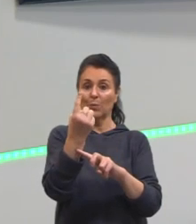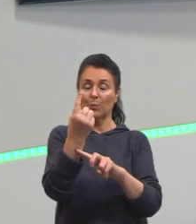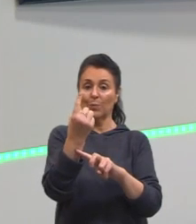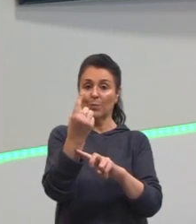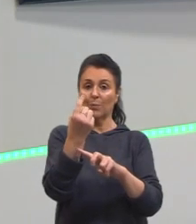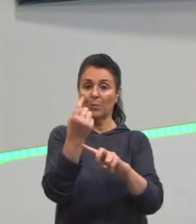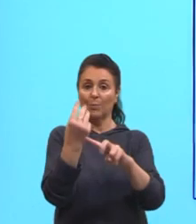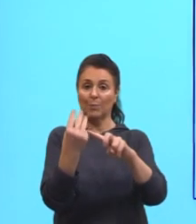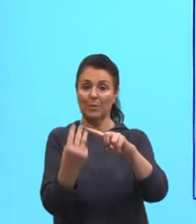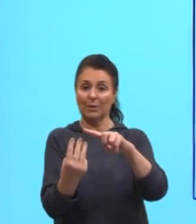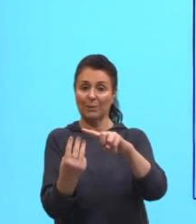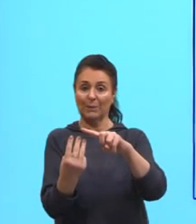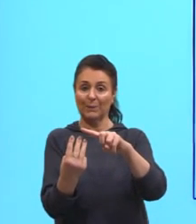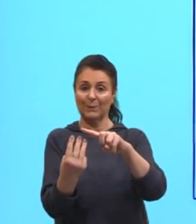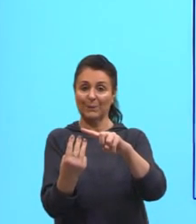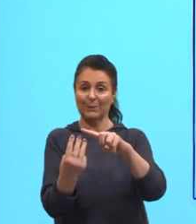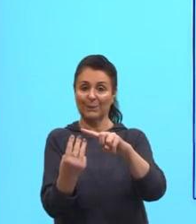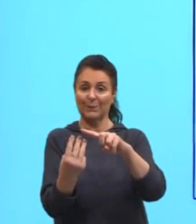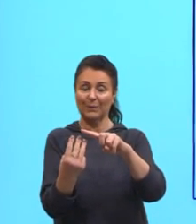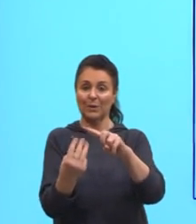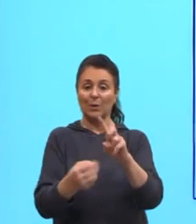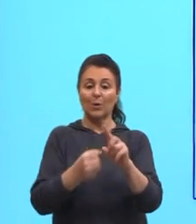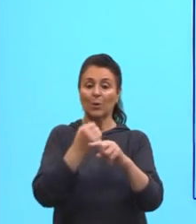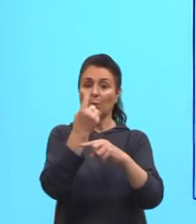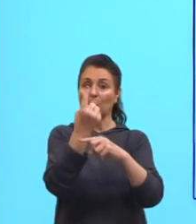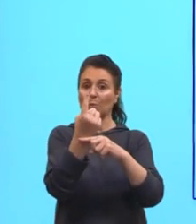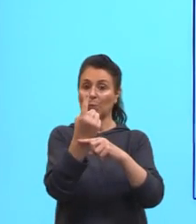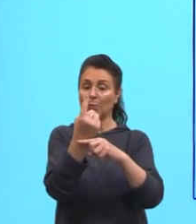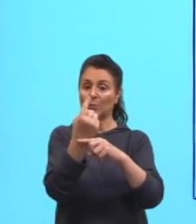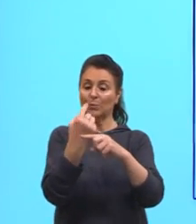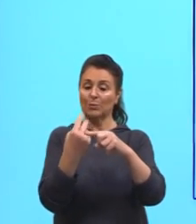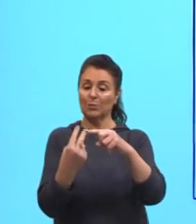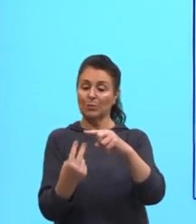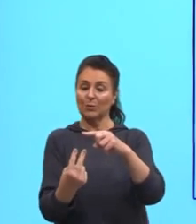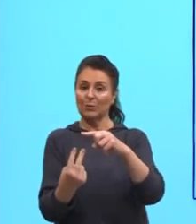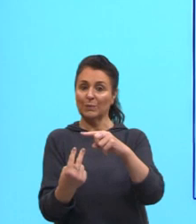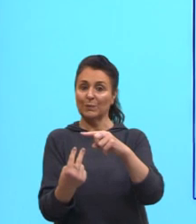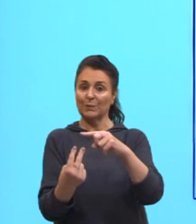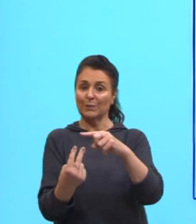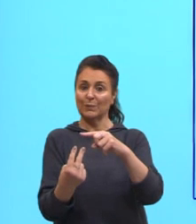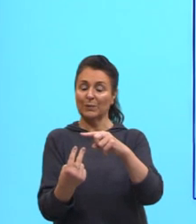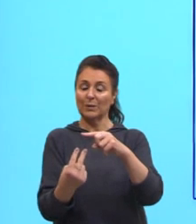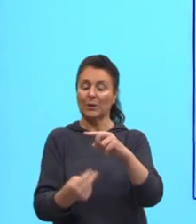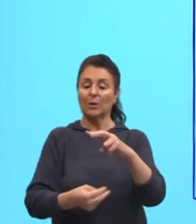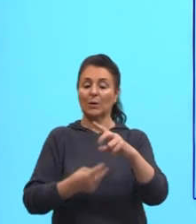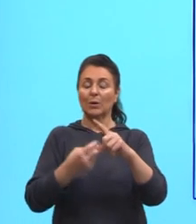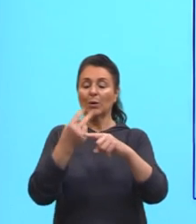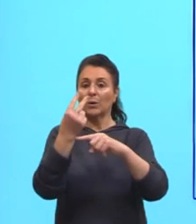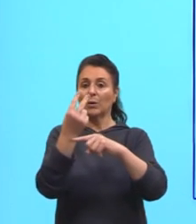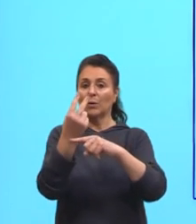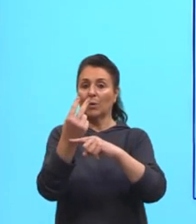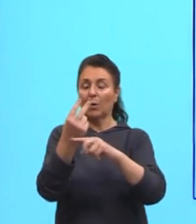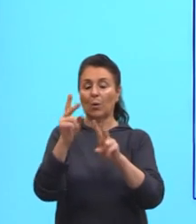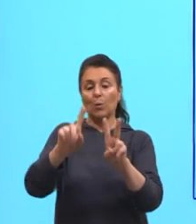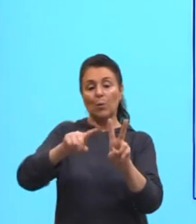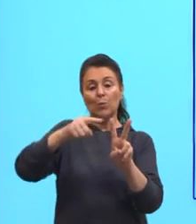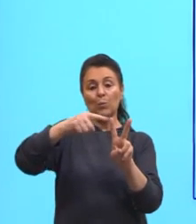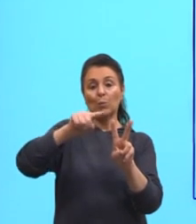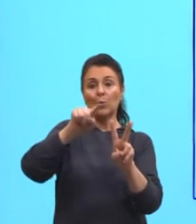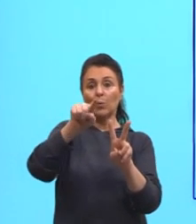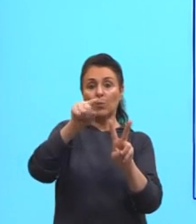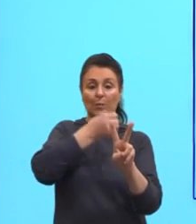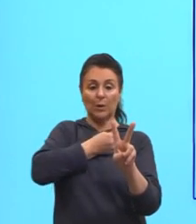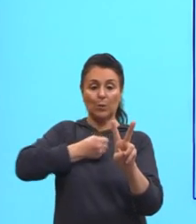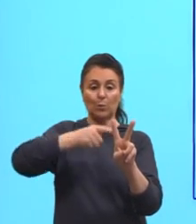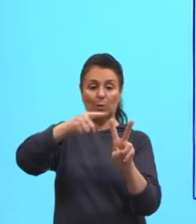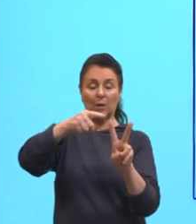forma fracionária 161 sobre dois sempre que nós temos no expoente uma fração a gente transforma